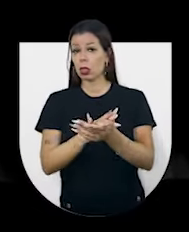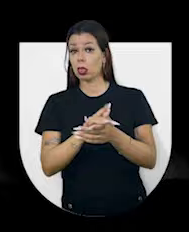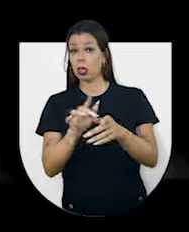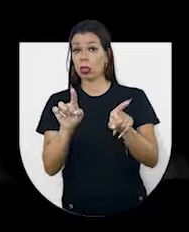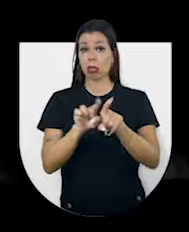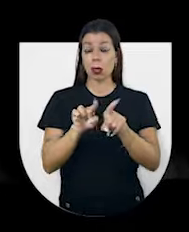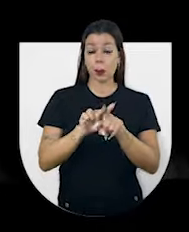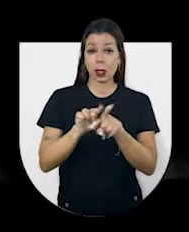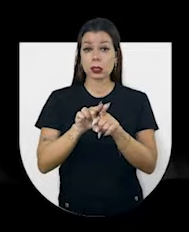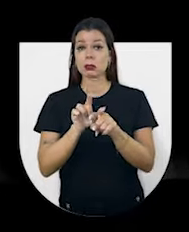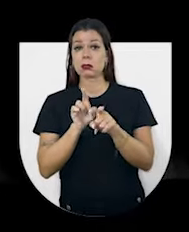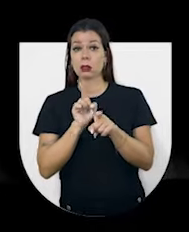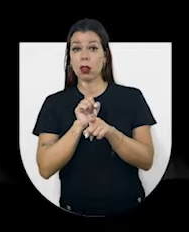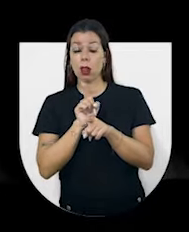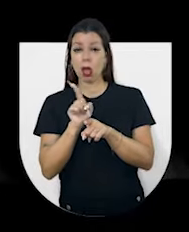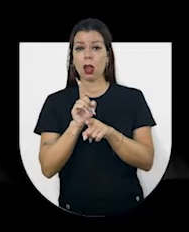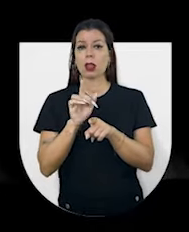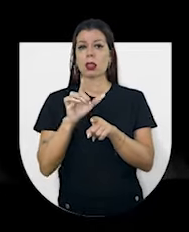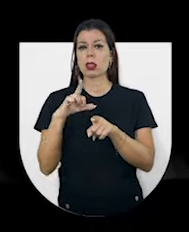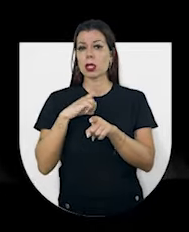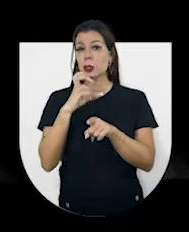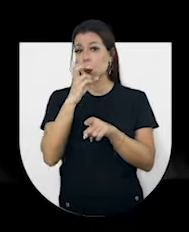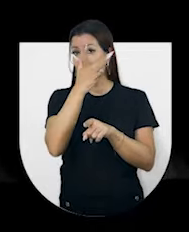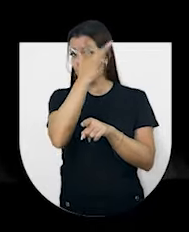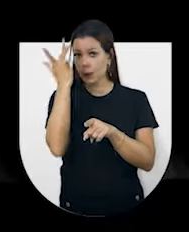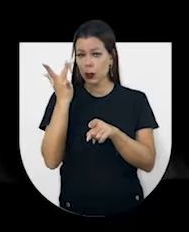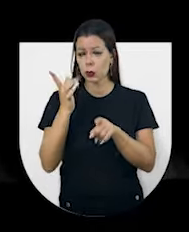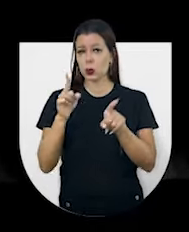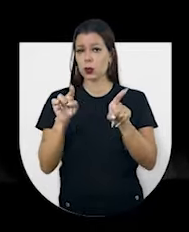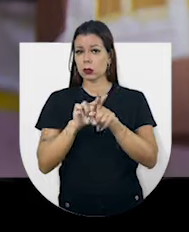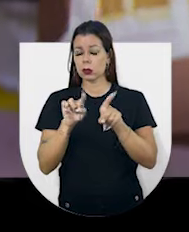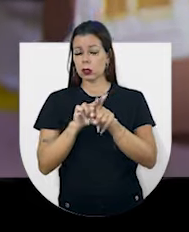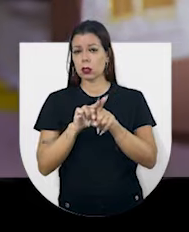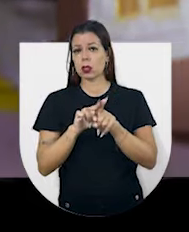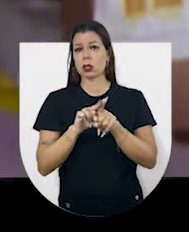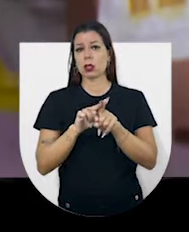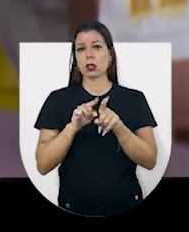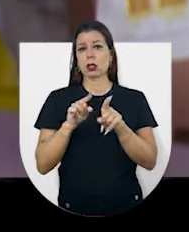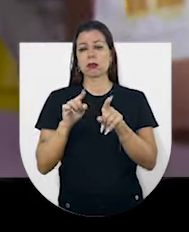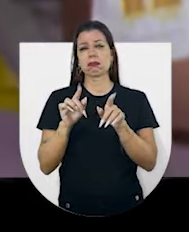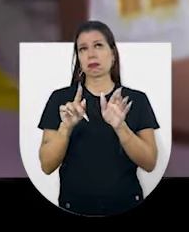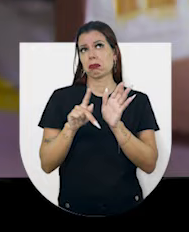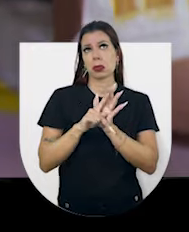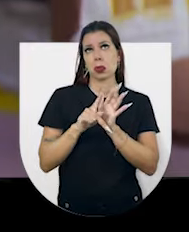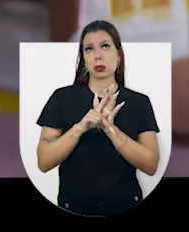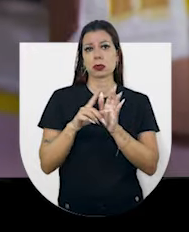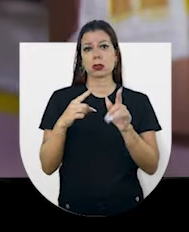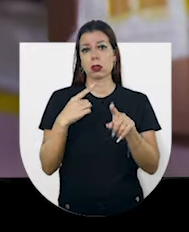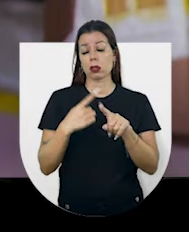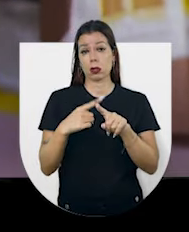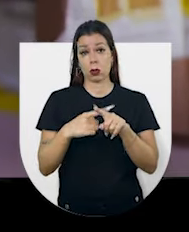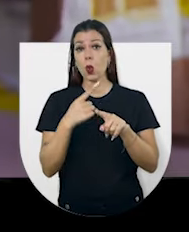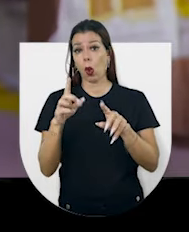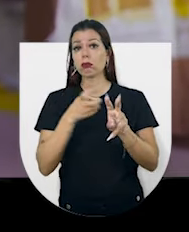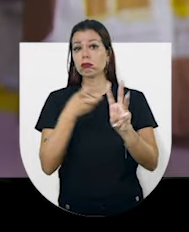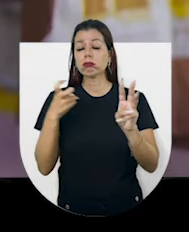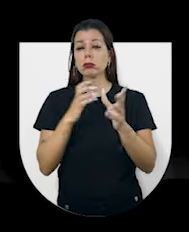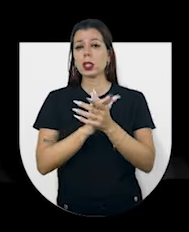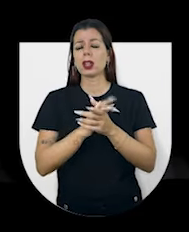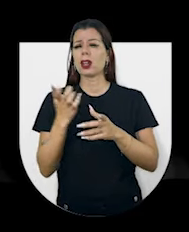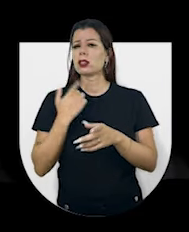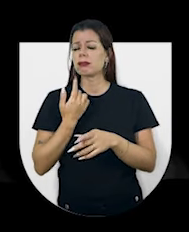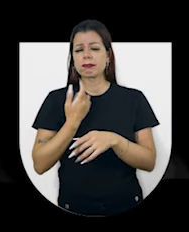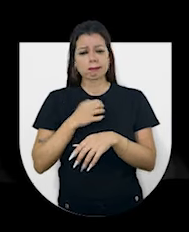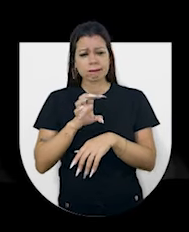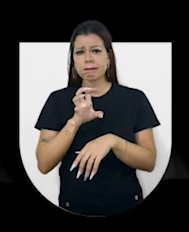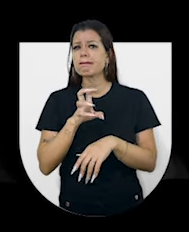indígena, onde teve 5 estilistas, né, incluindo uma estilista Cajuel. Foi